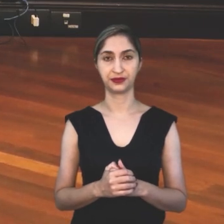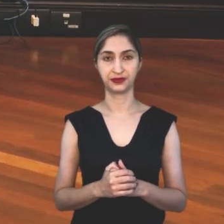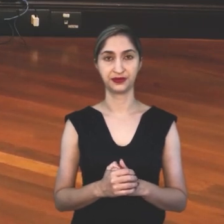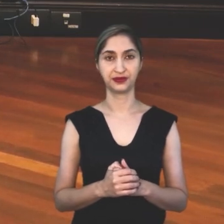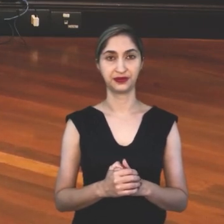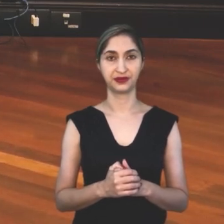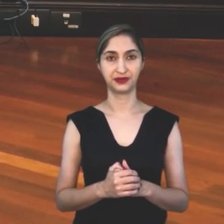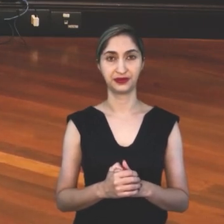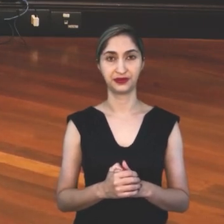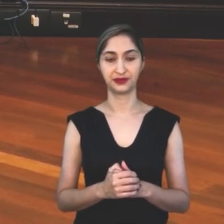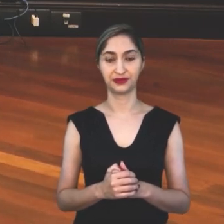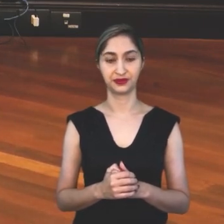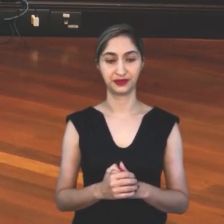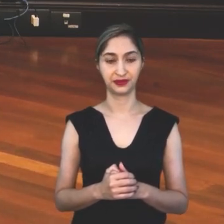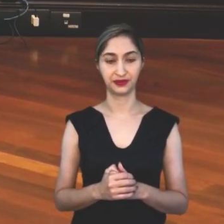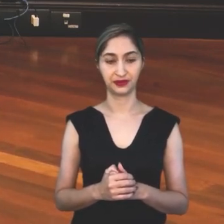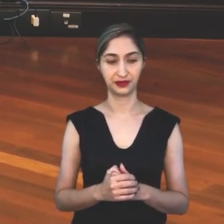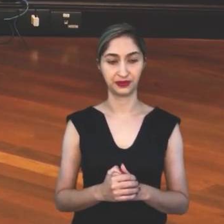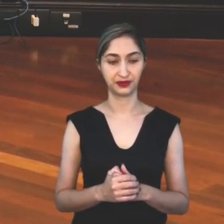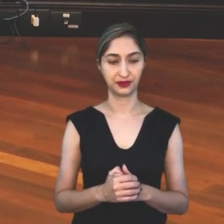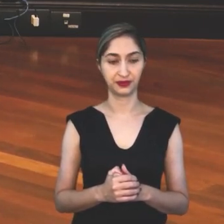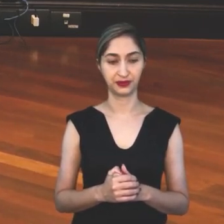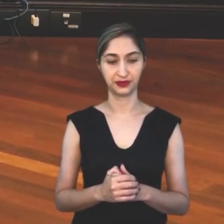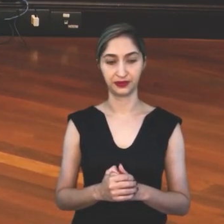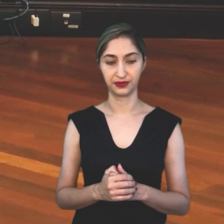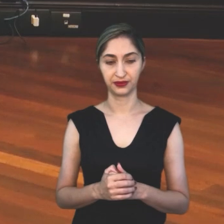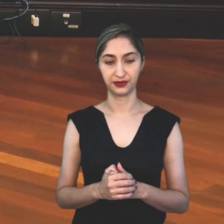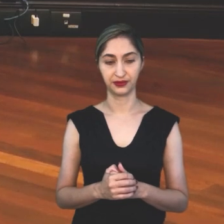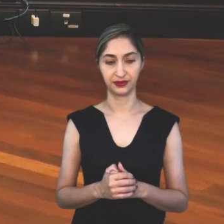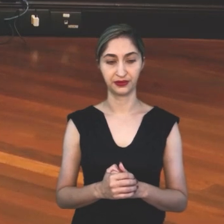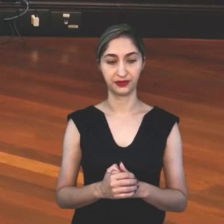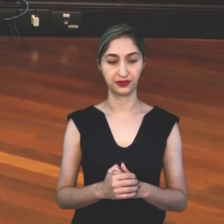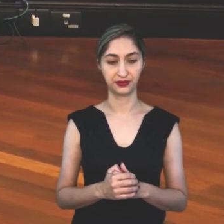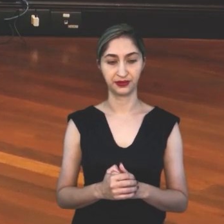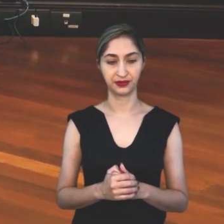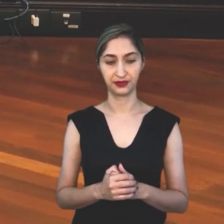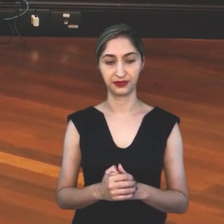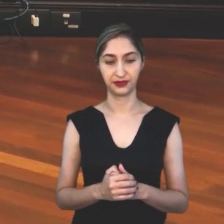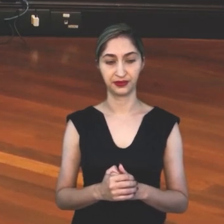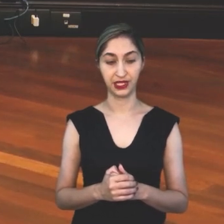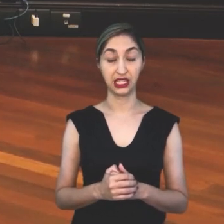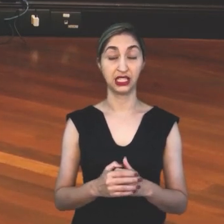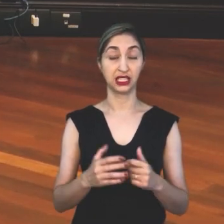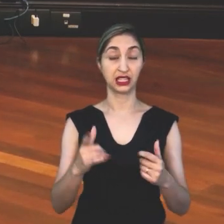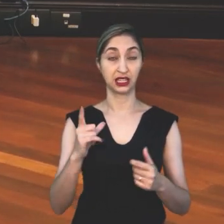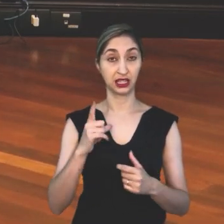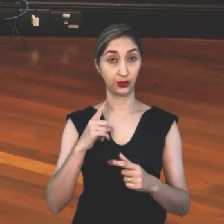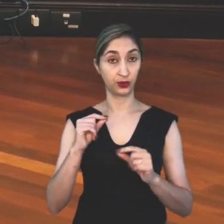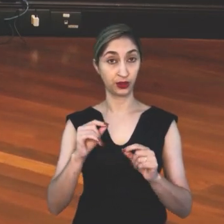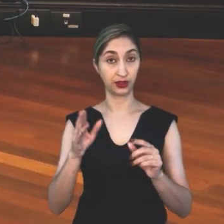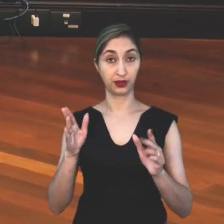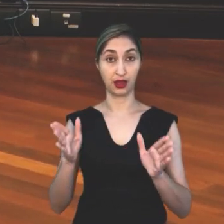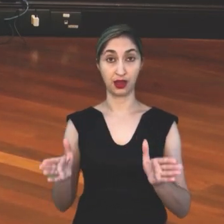Mais fácil. Acho que foi o nosso. Eu vou mostrar um pouquinho o kit pedagógico.